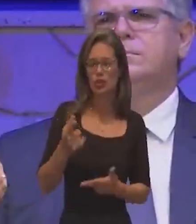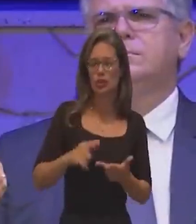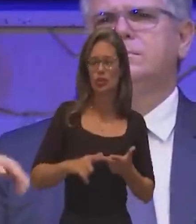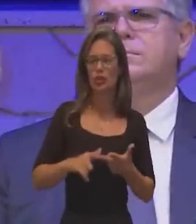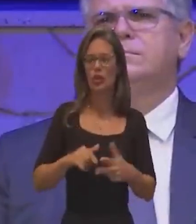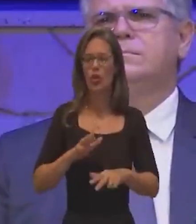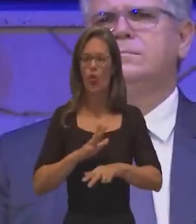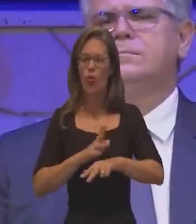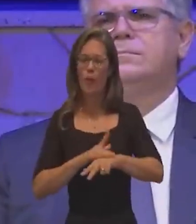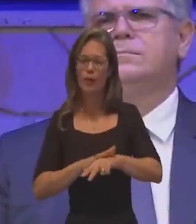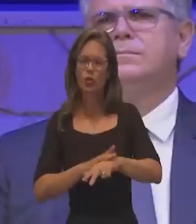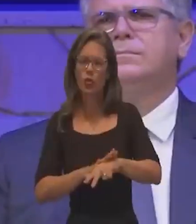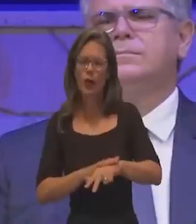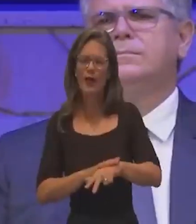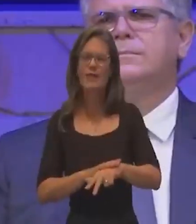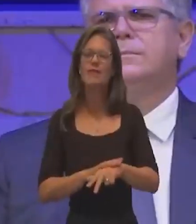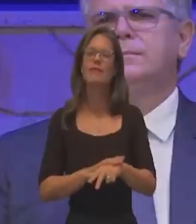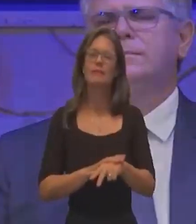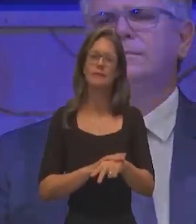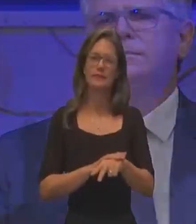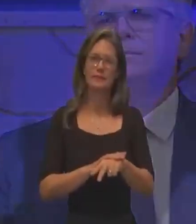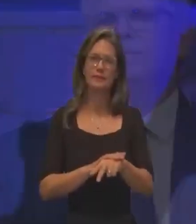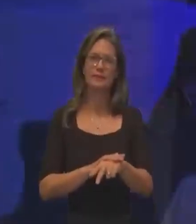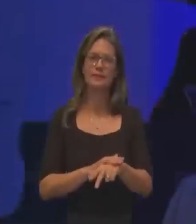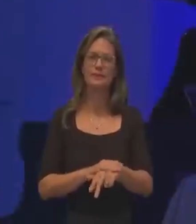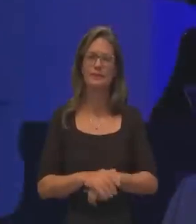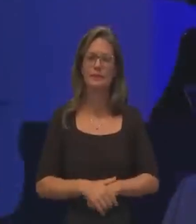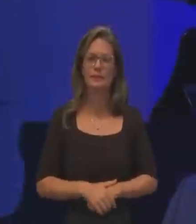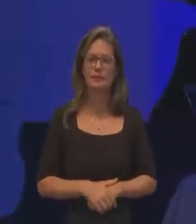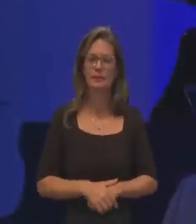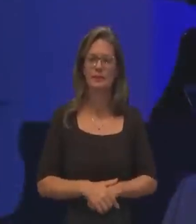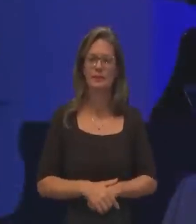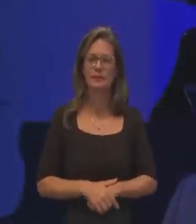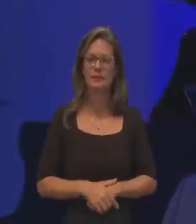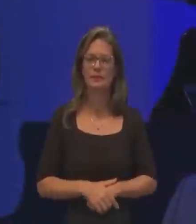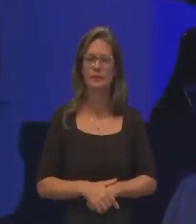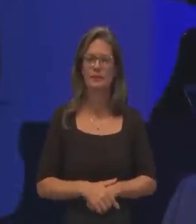chega repentinamente, e você precisa ir